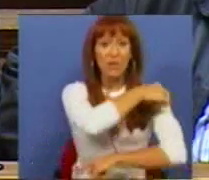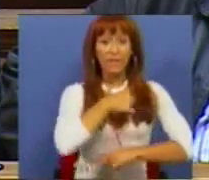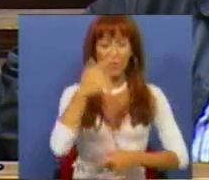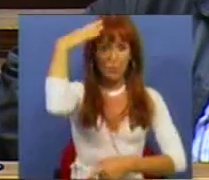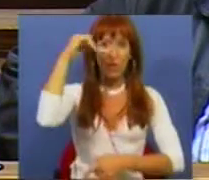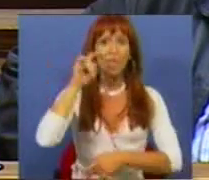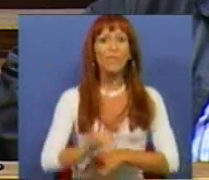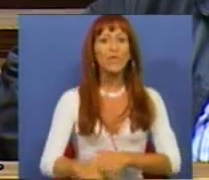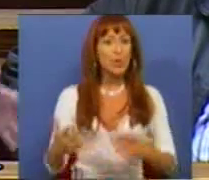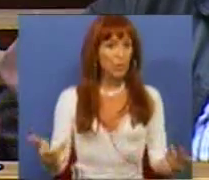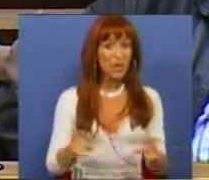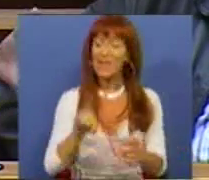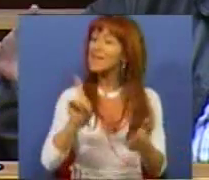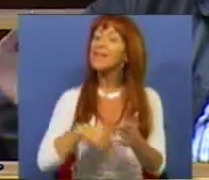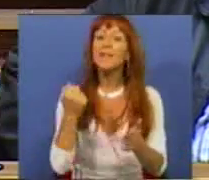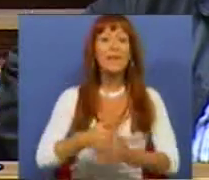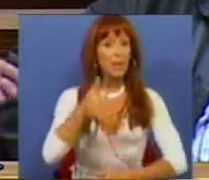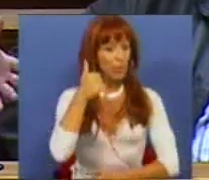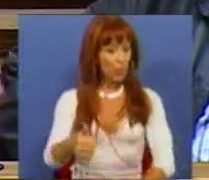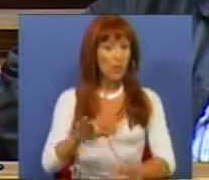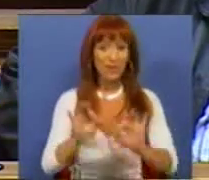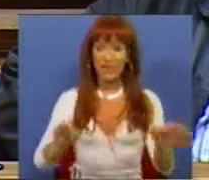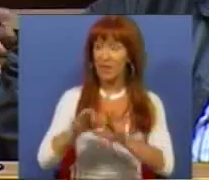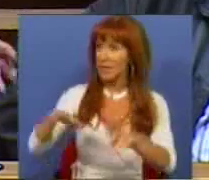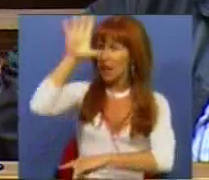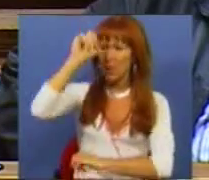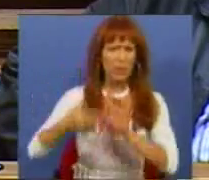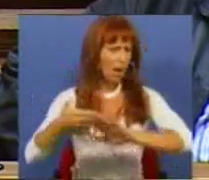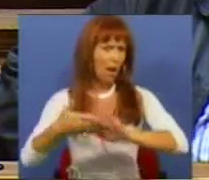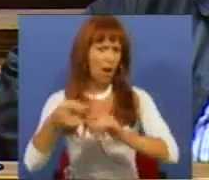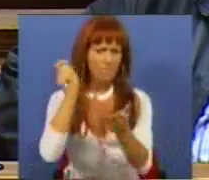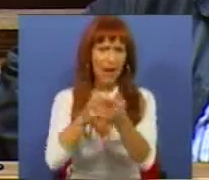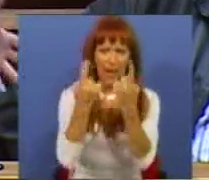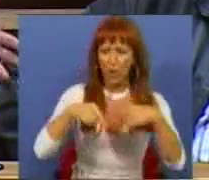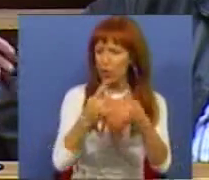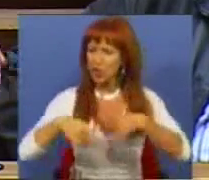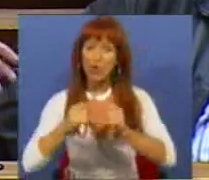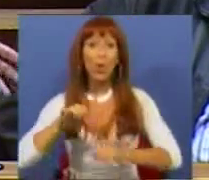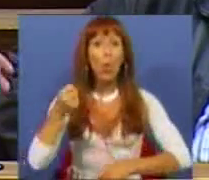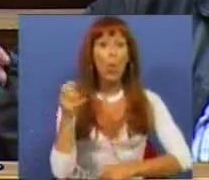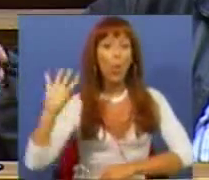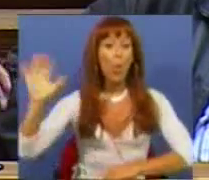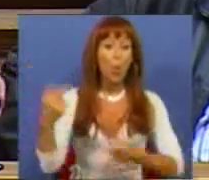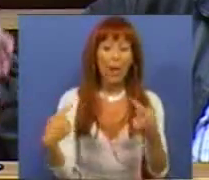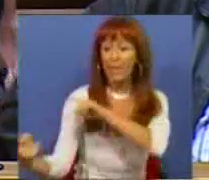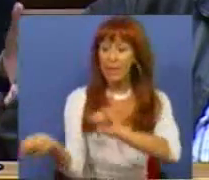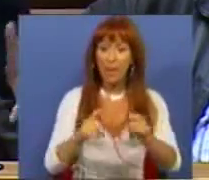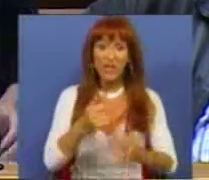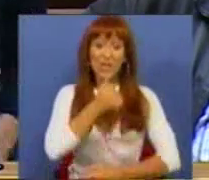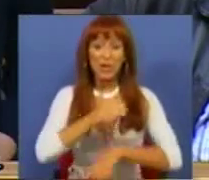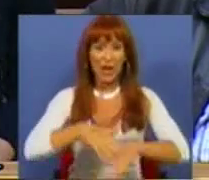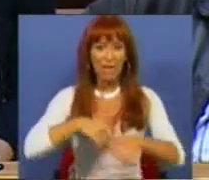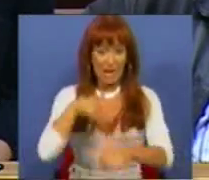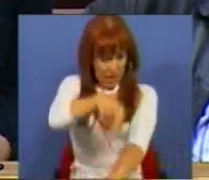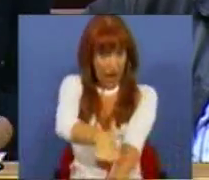dos professores, e é sempre bom notar como o Ministério é tão célere a marcar estas reuniões quando há debates e decisões a tomar